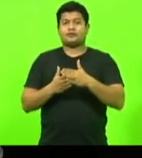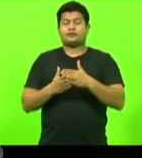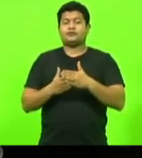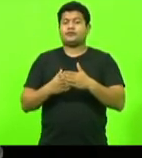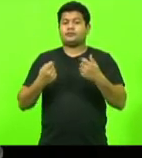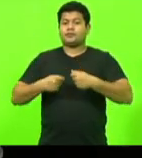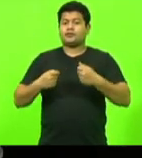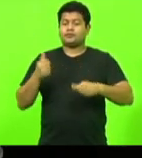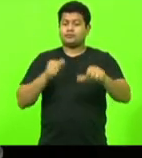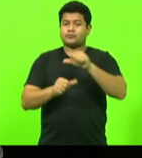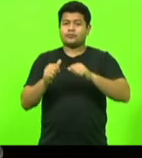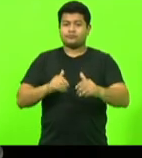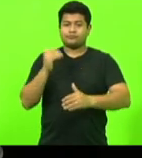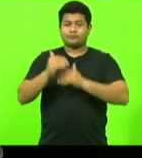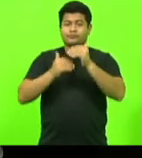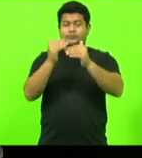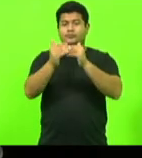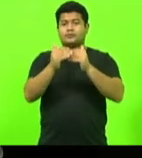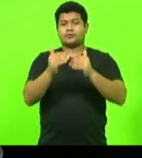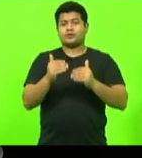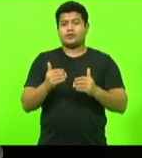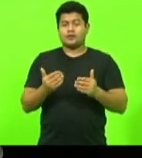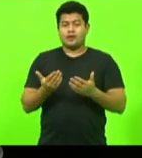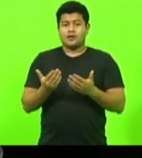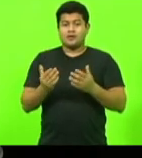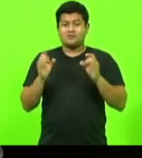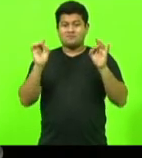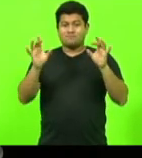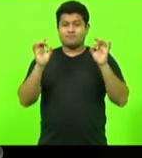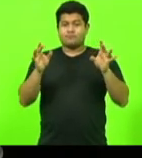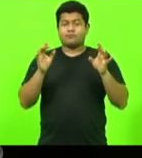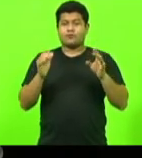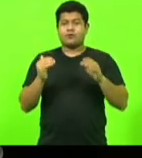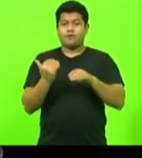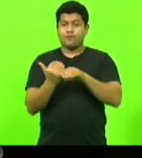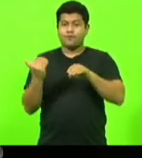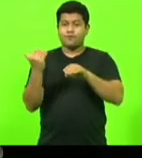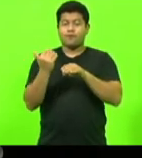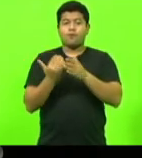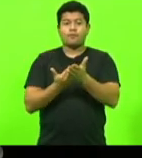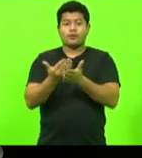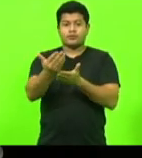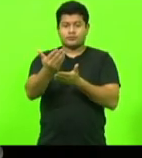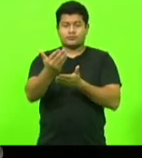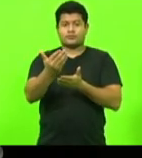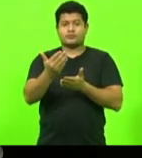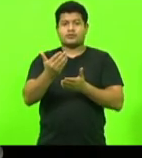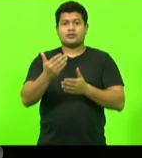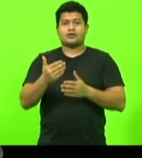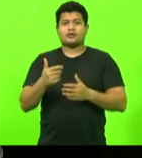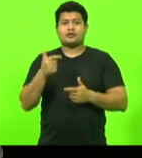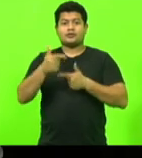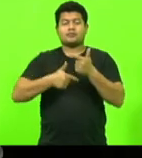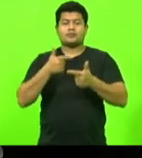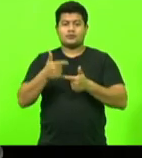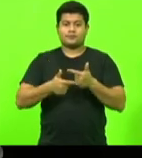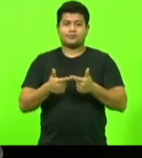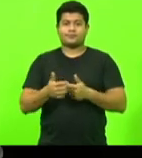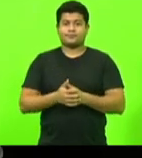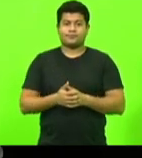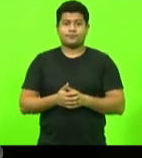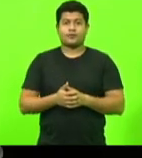anual, especialmente em relação aos níveis iniciais. Tais observações devem